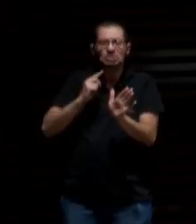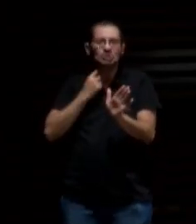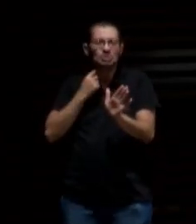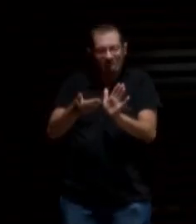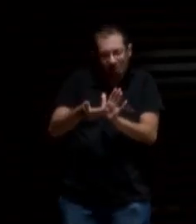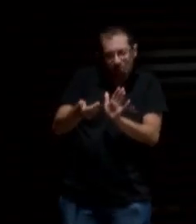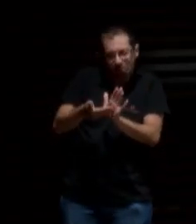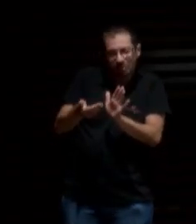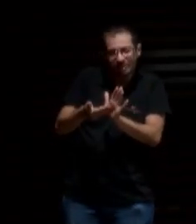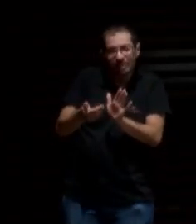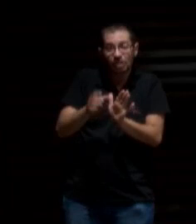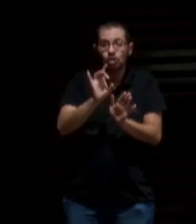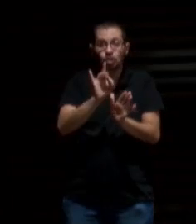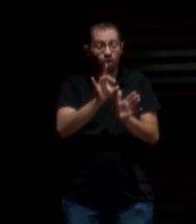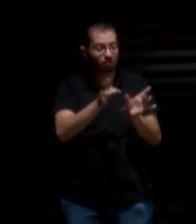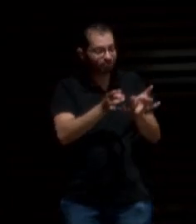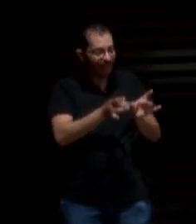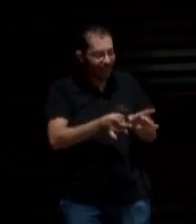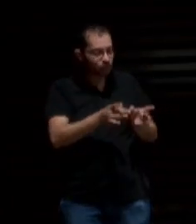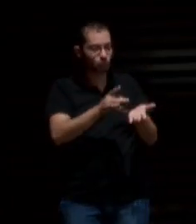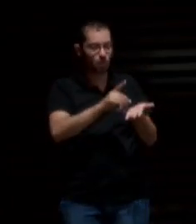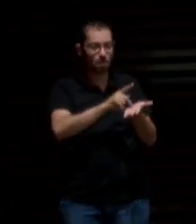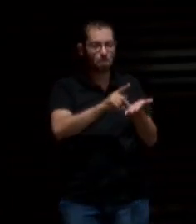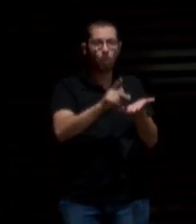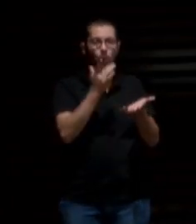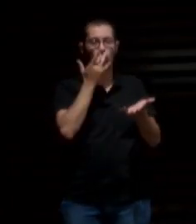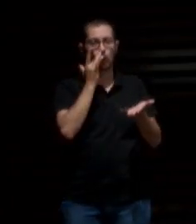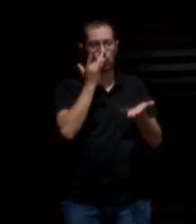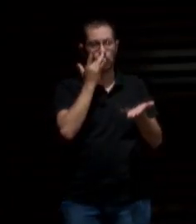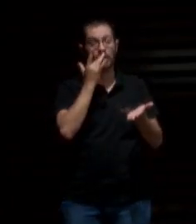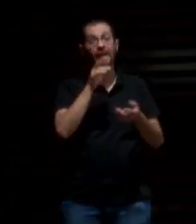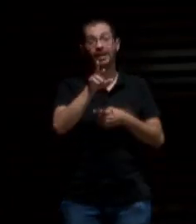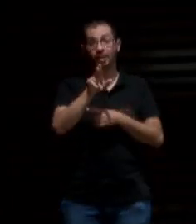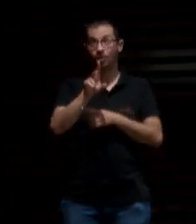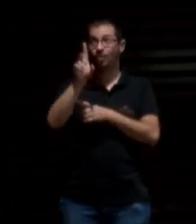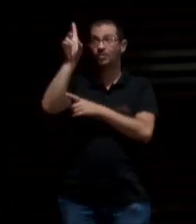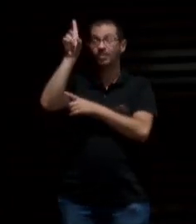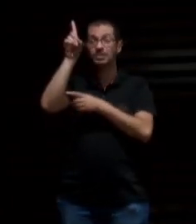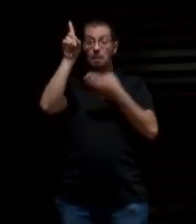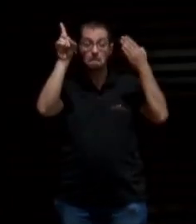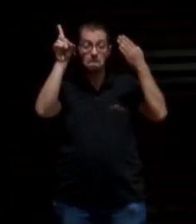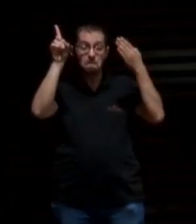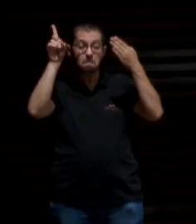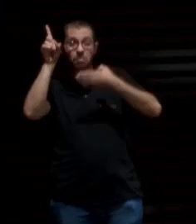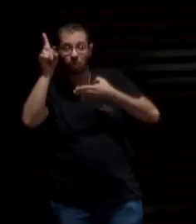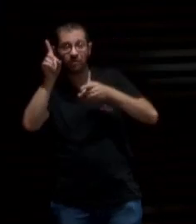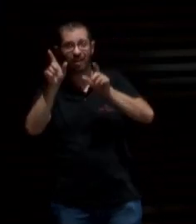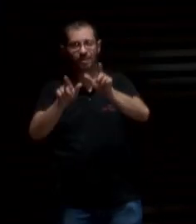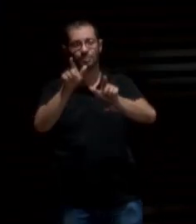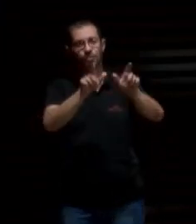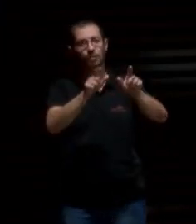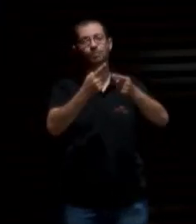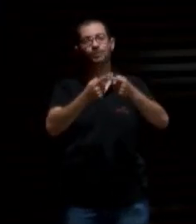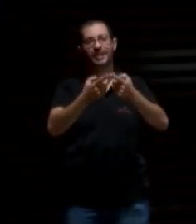provações é justamente provar a sua igreja e transformá-la. Quando eu corrijo meus filhos, meu